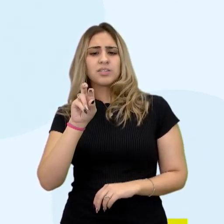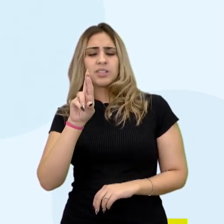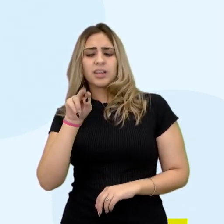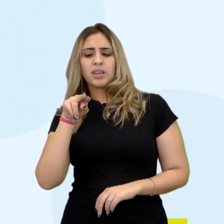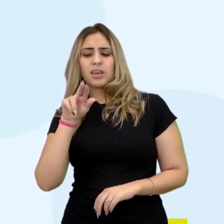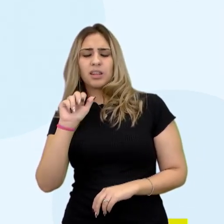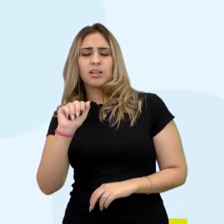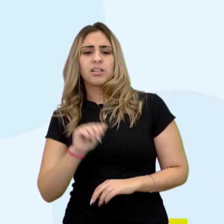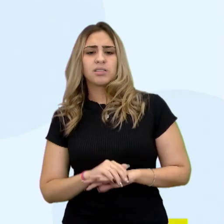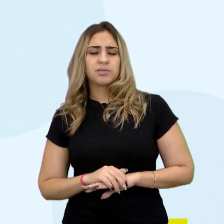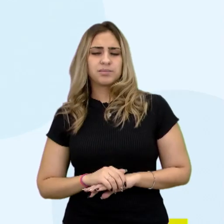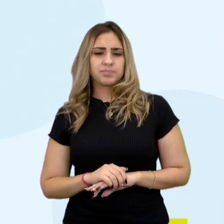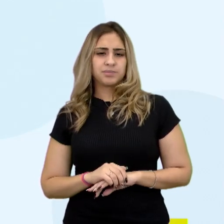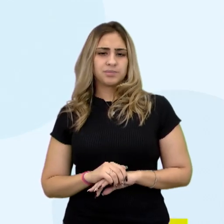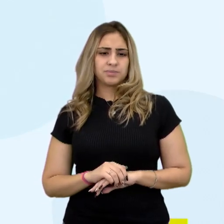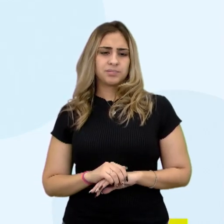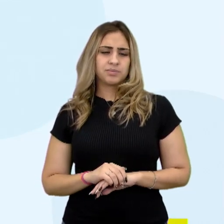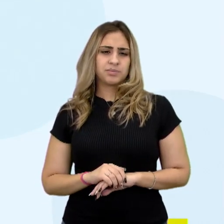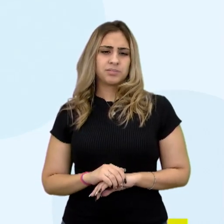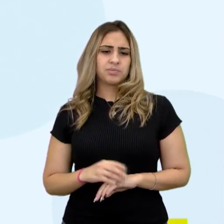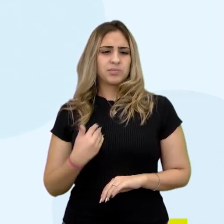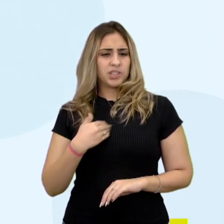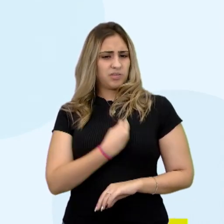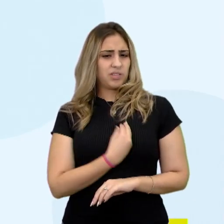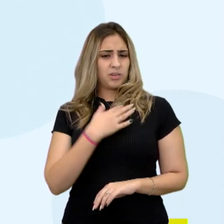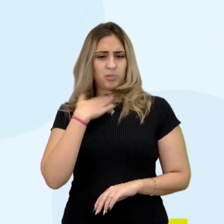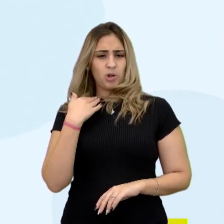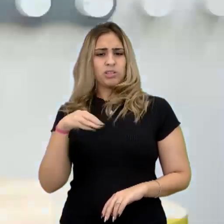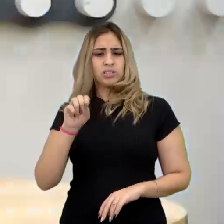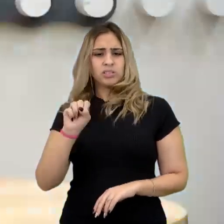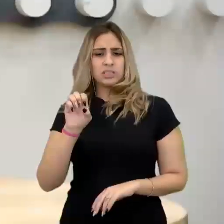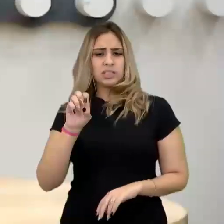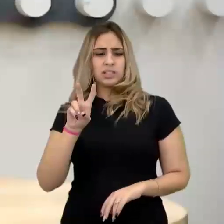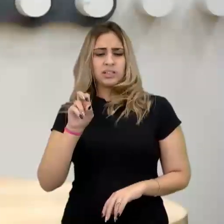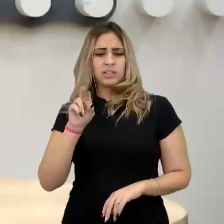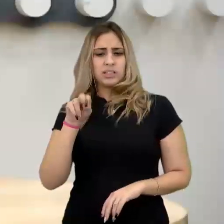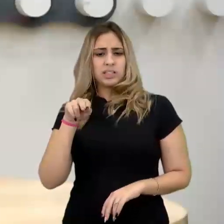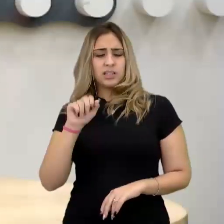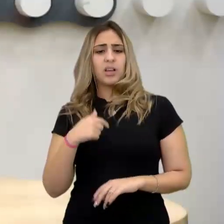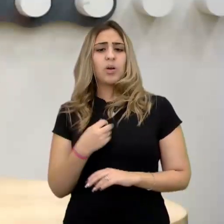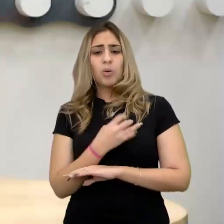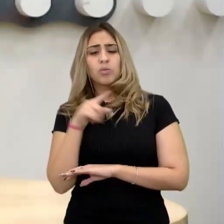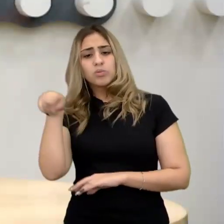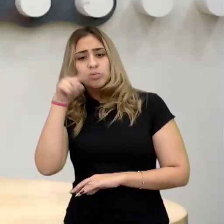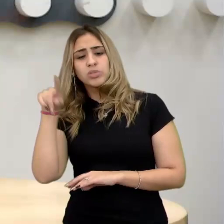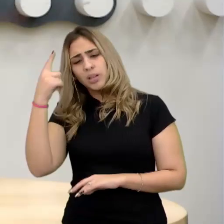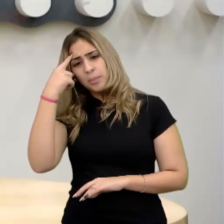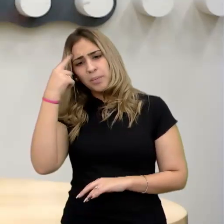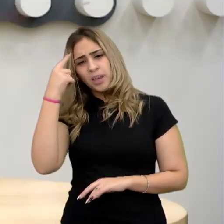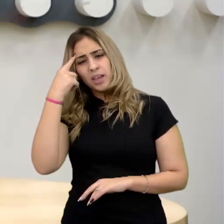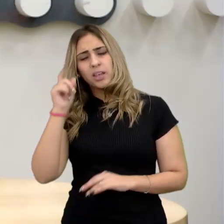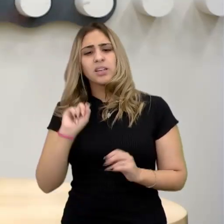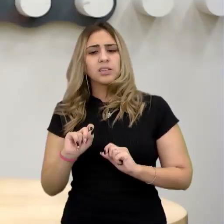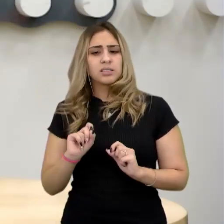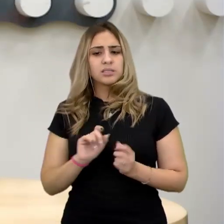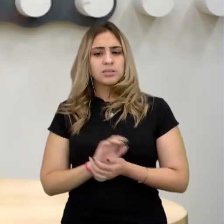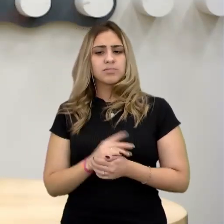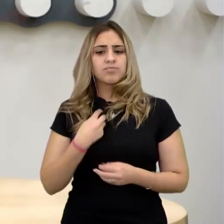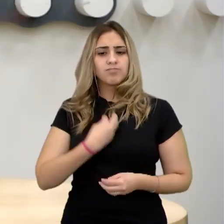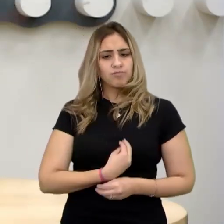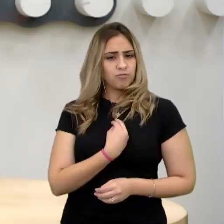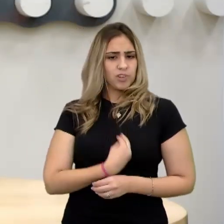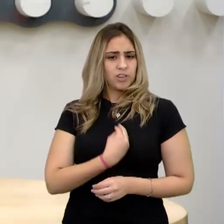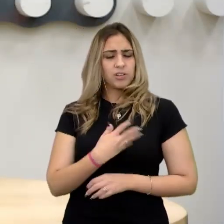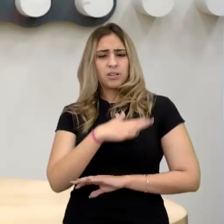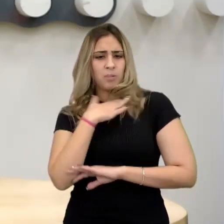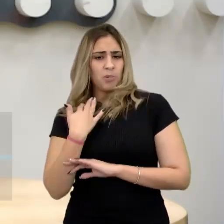de Morte e Vida Severina passasse a ser Vida e Morte Severina? Tá, quando você pensa aí em